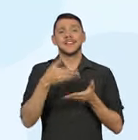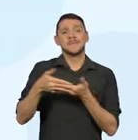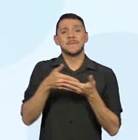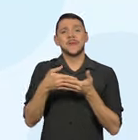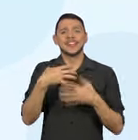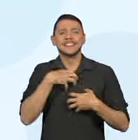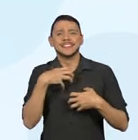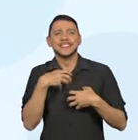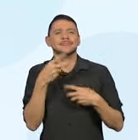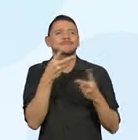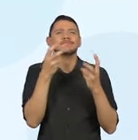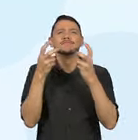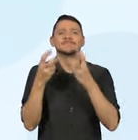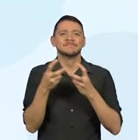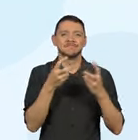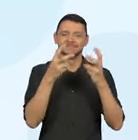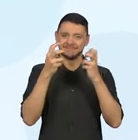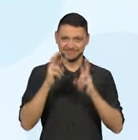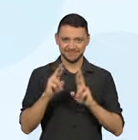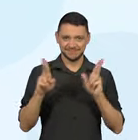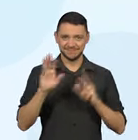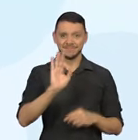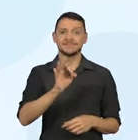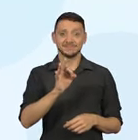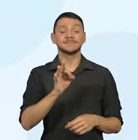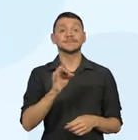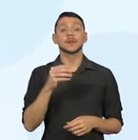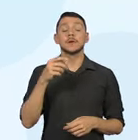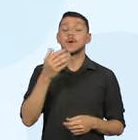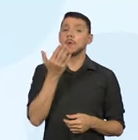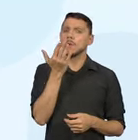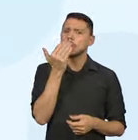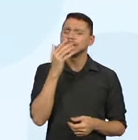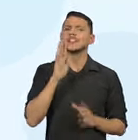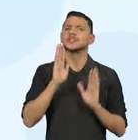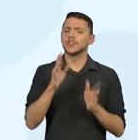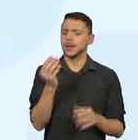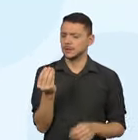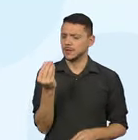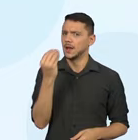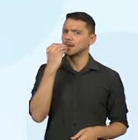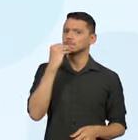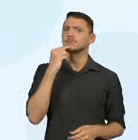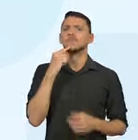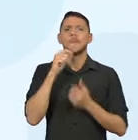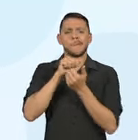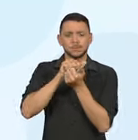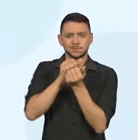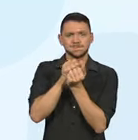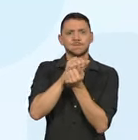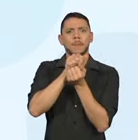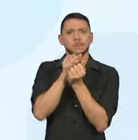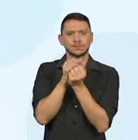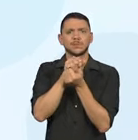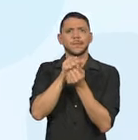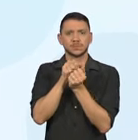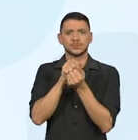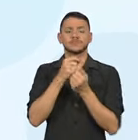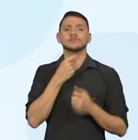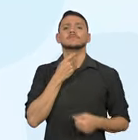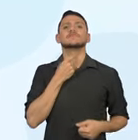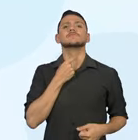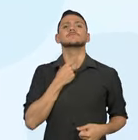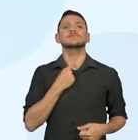lá. Quando o alimento ele é ingerido, ele passa pela boca, passa pelo esôfago,